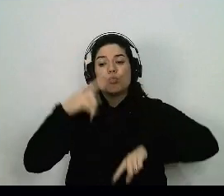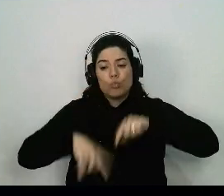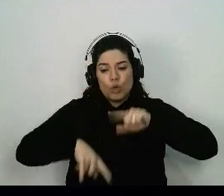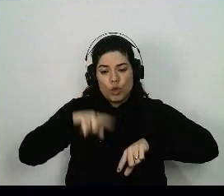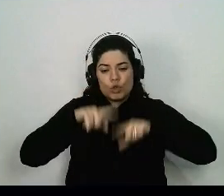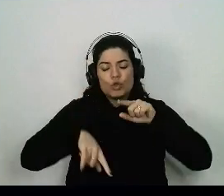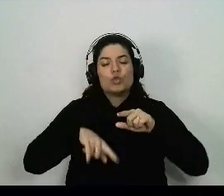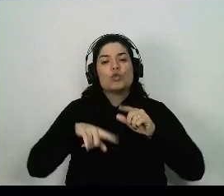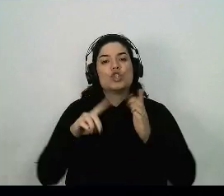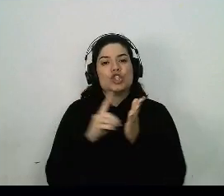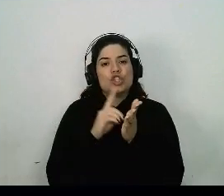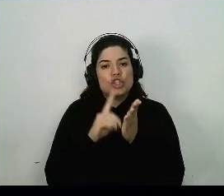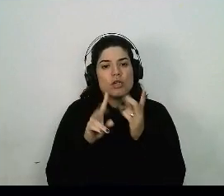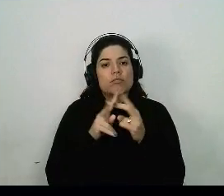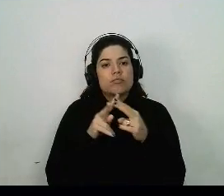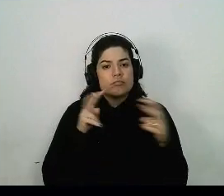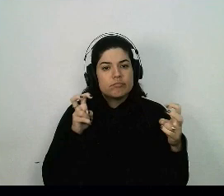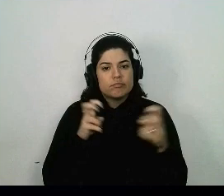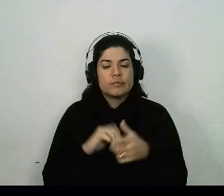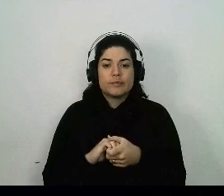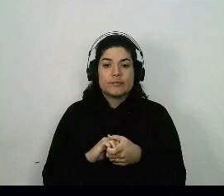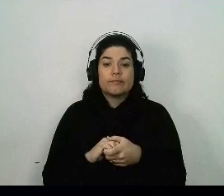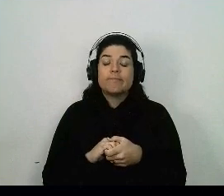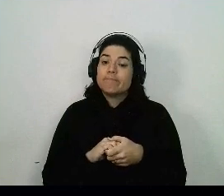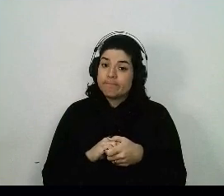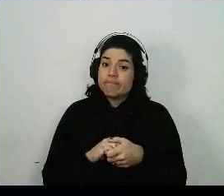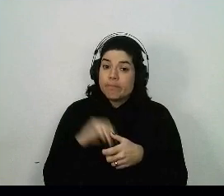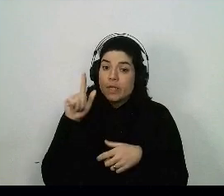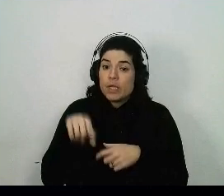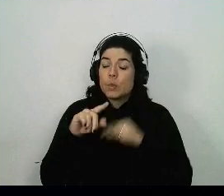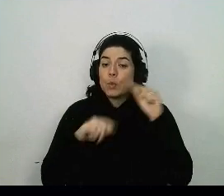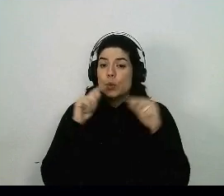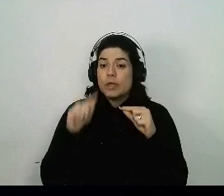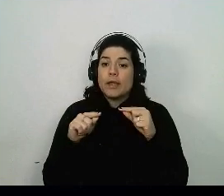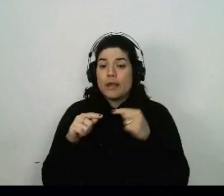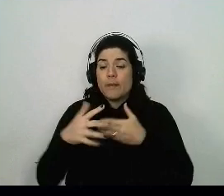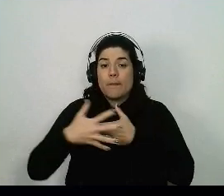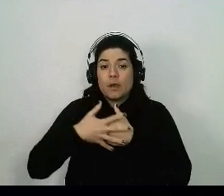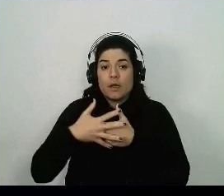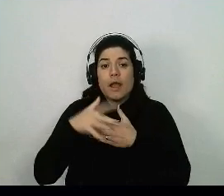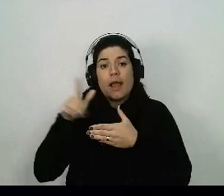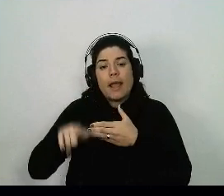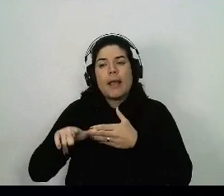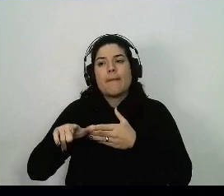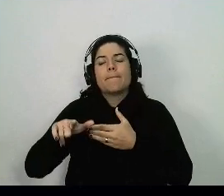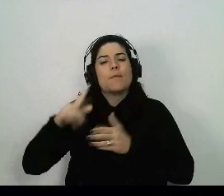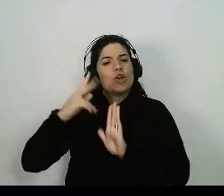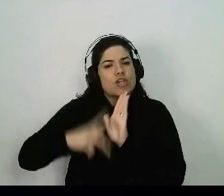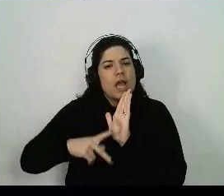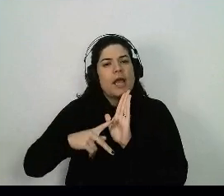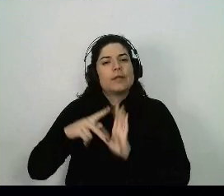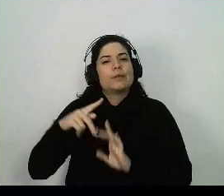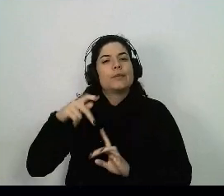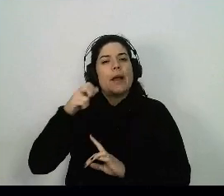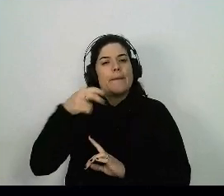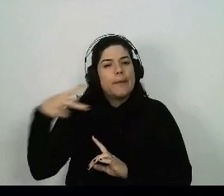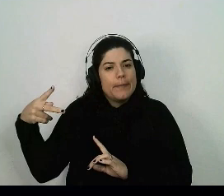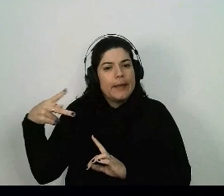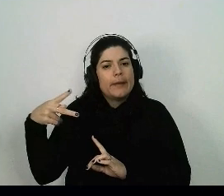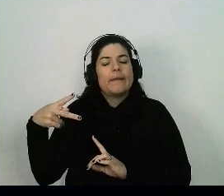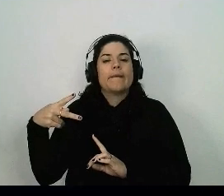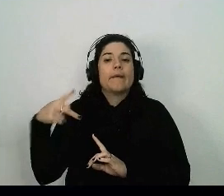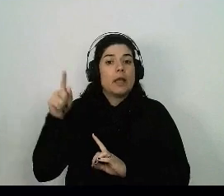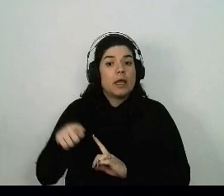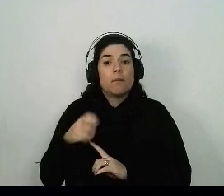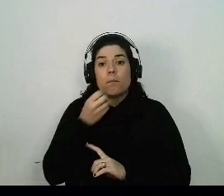Well Architecture Framework, são os nossos workloads, que a gente chama, que são projetos, aplicativos, que eles estejam fundamentados com boas práticas